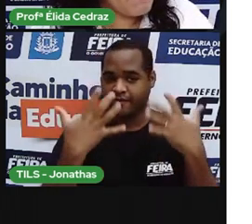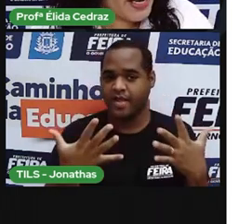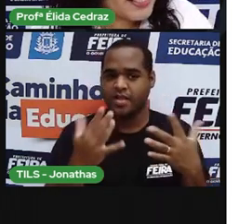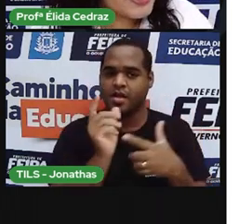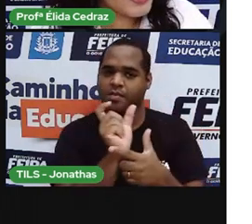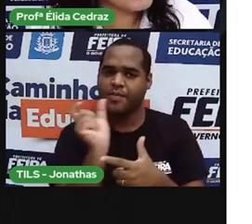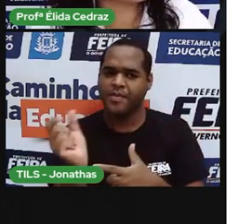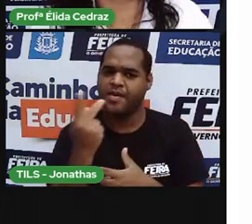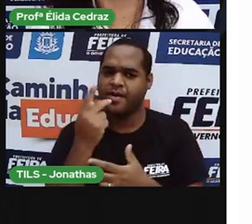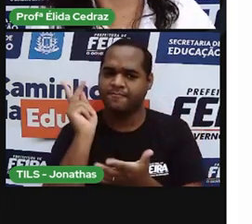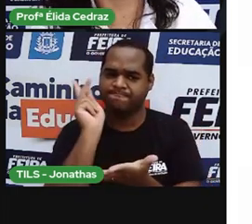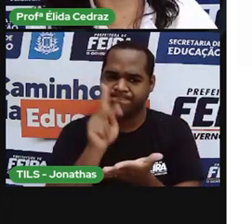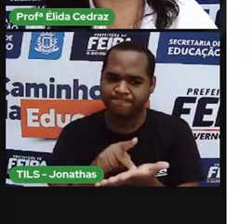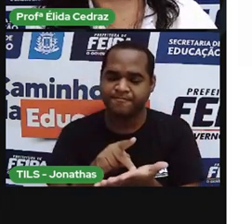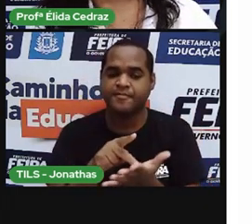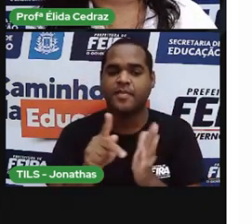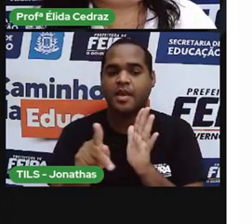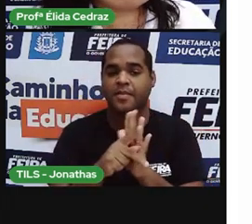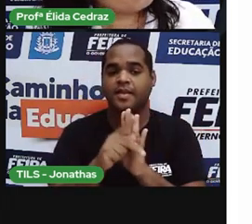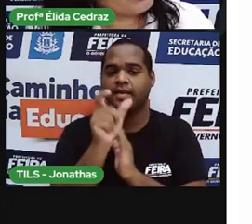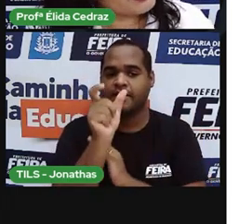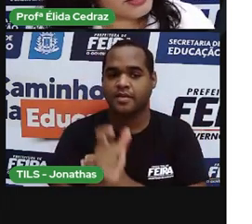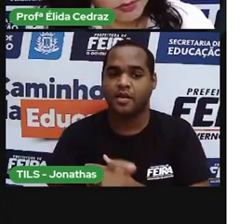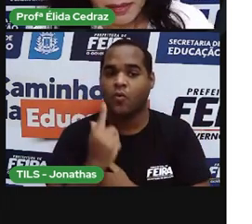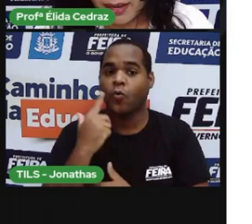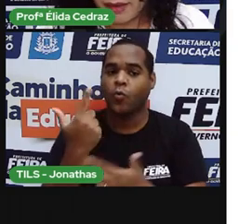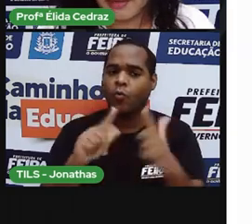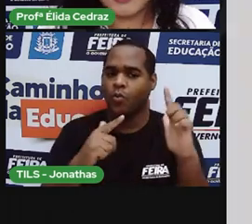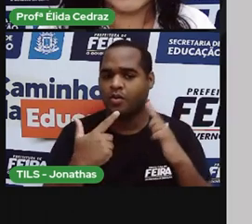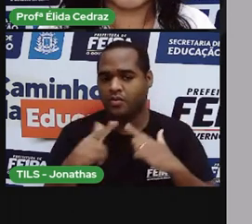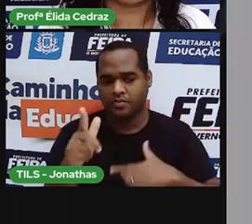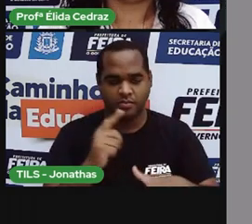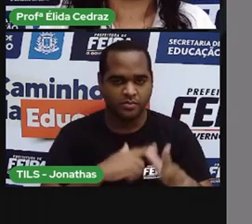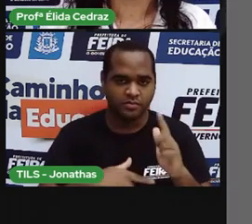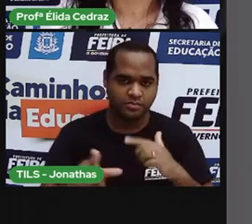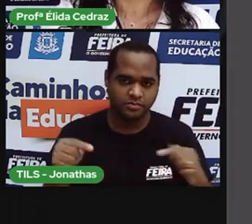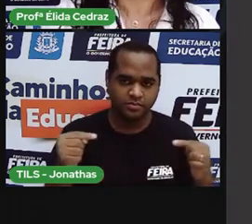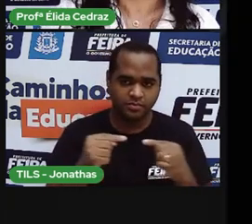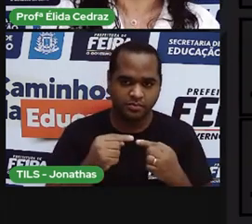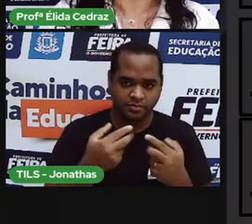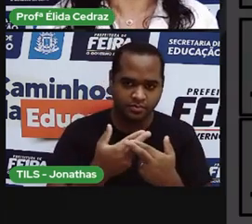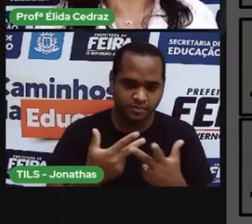estar presente em outras muitas palavras.